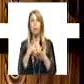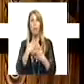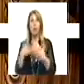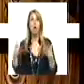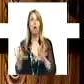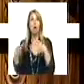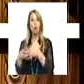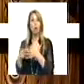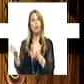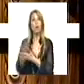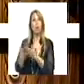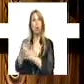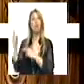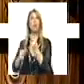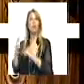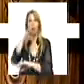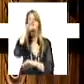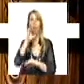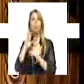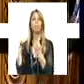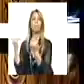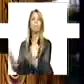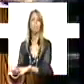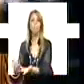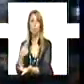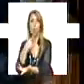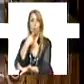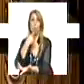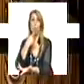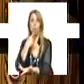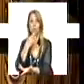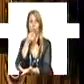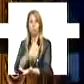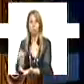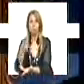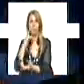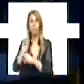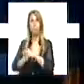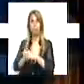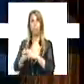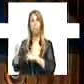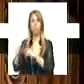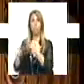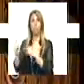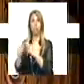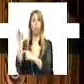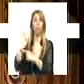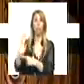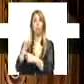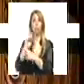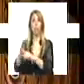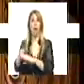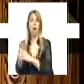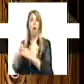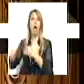grupos económicos e financeiros, o Governo ofereceu volumosos e imorais benefícios fiscais, por exemplo, alargando a